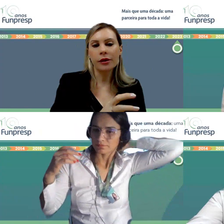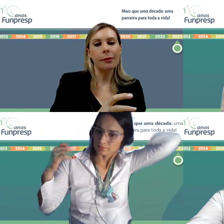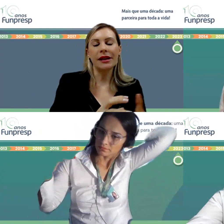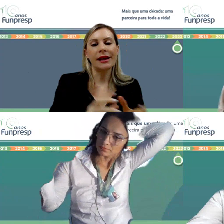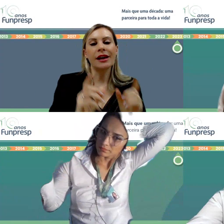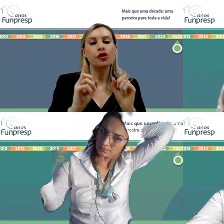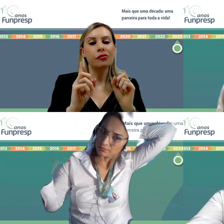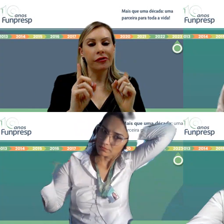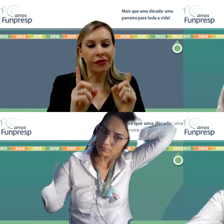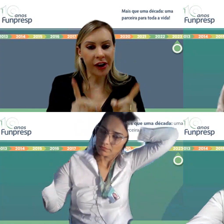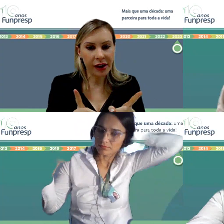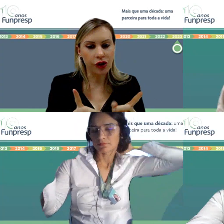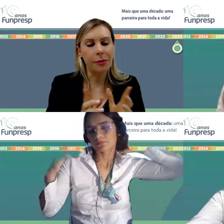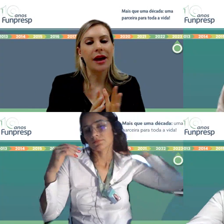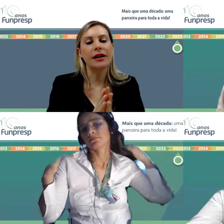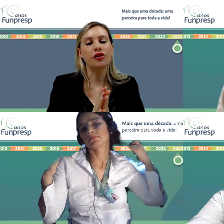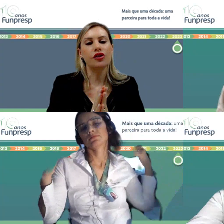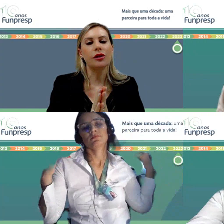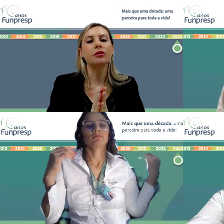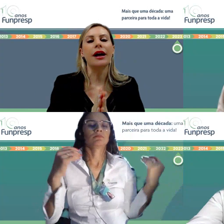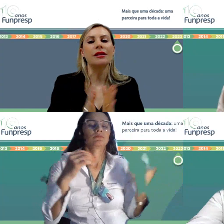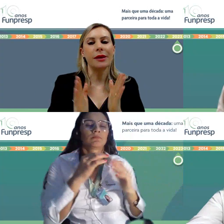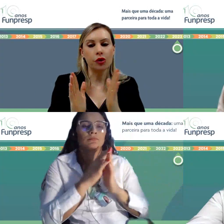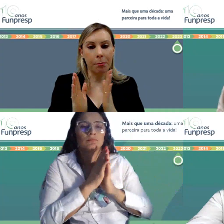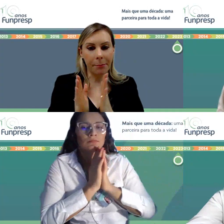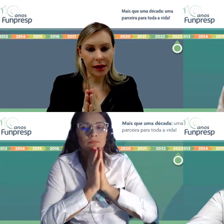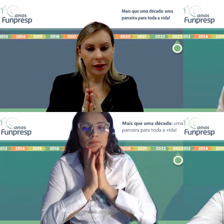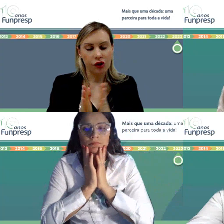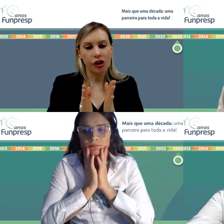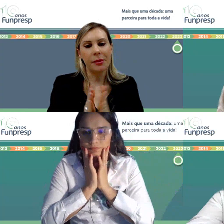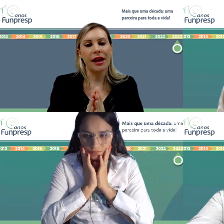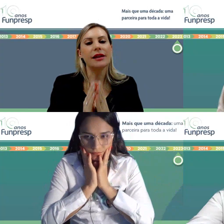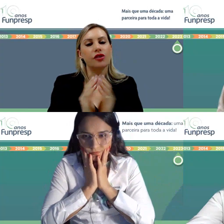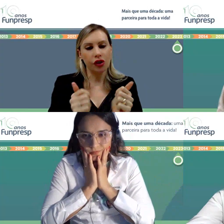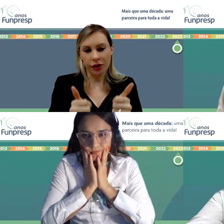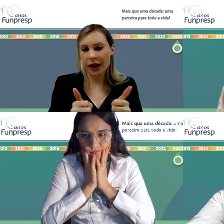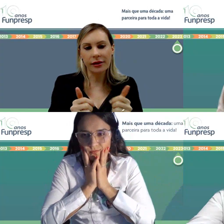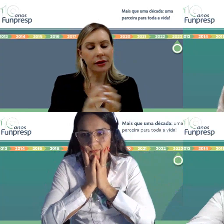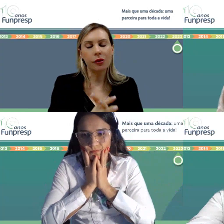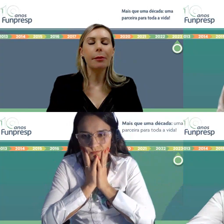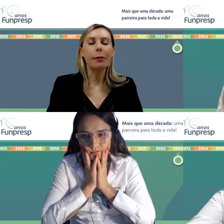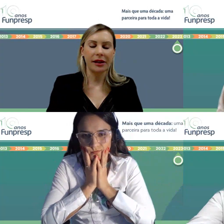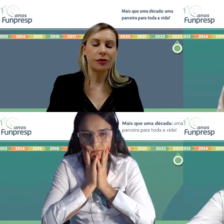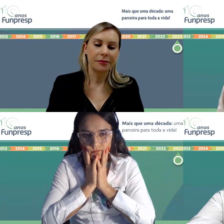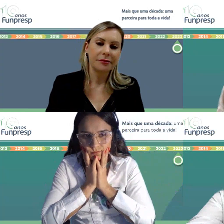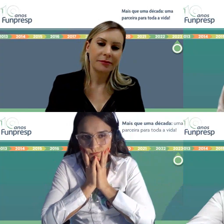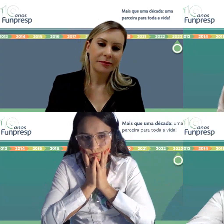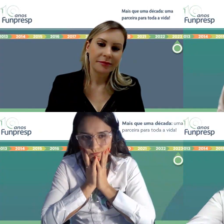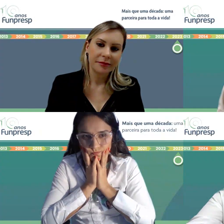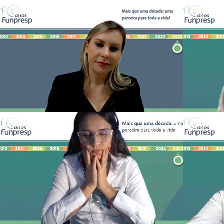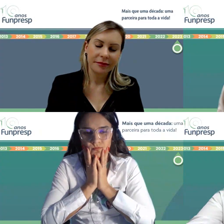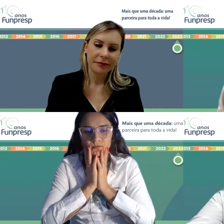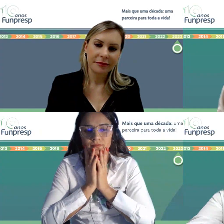de portabilidade, o VGBL a gente não traz, mas o PGBL a gente traz tranquilamente.